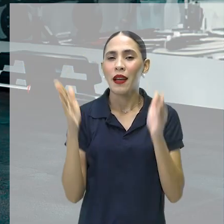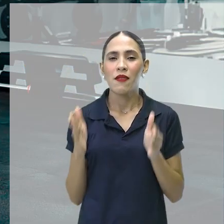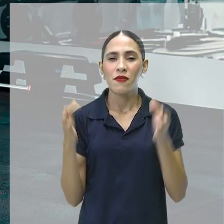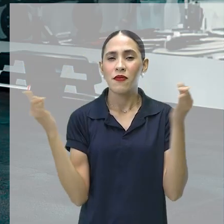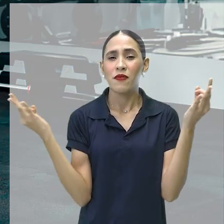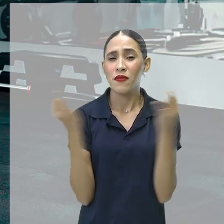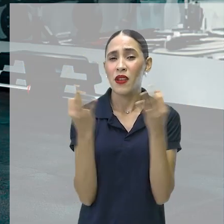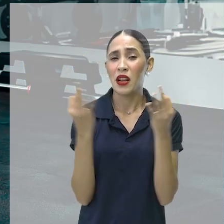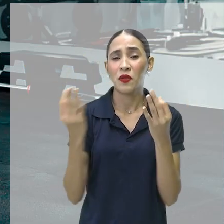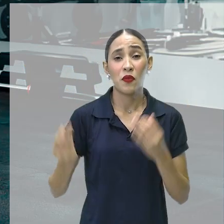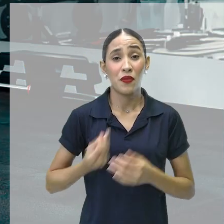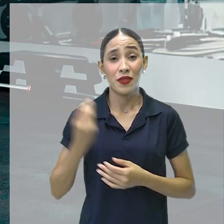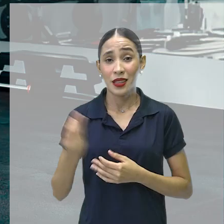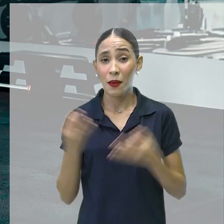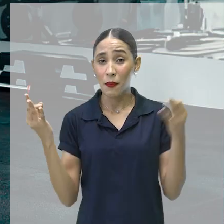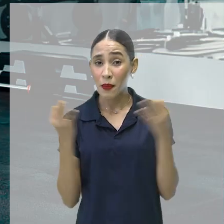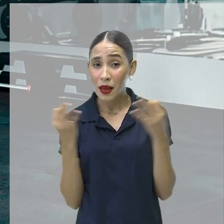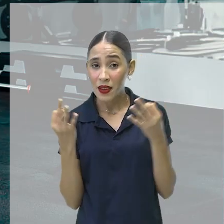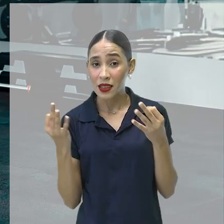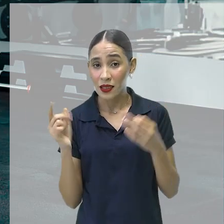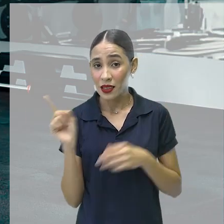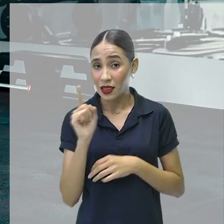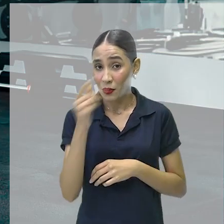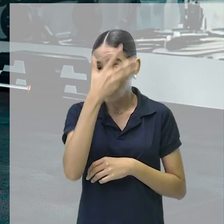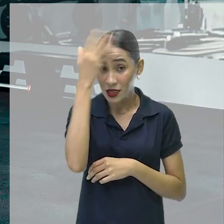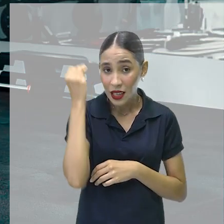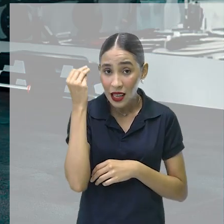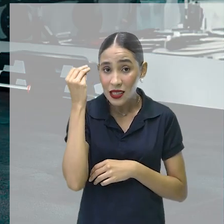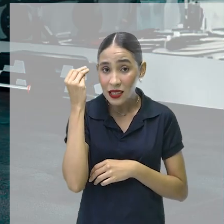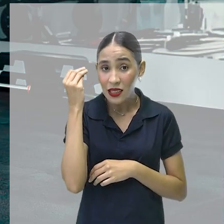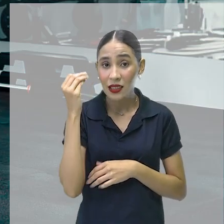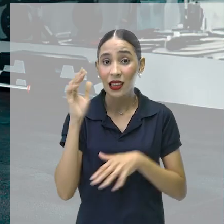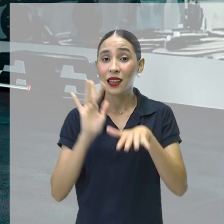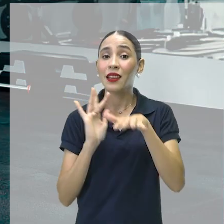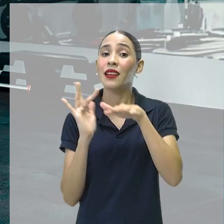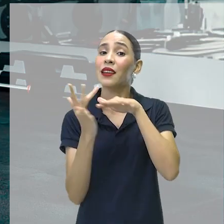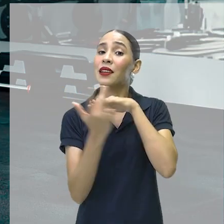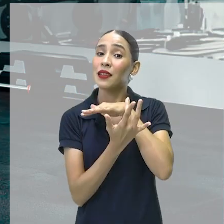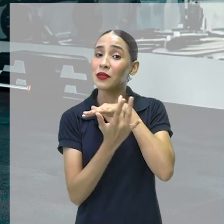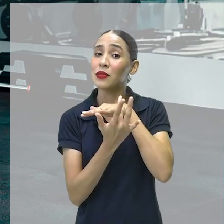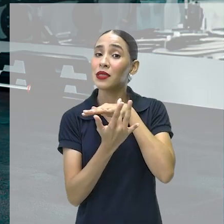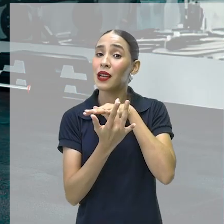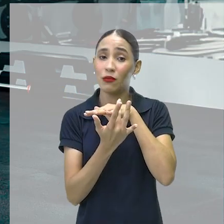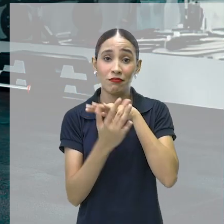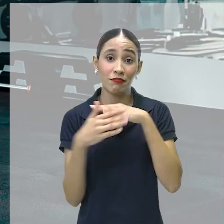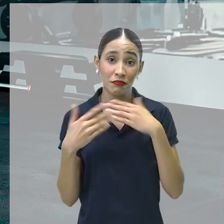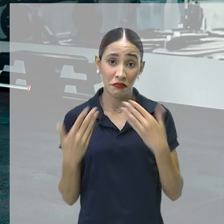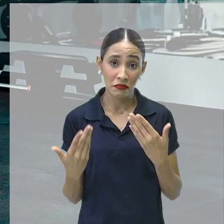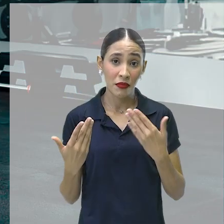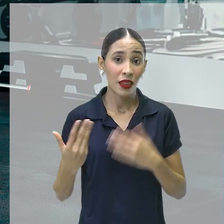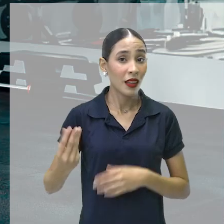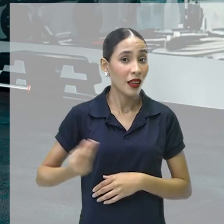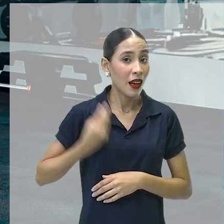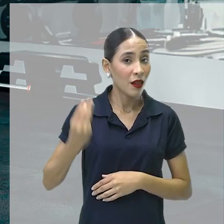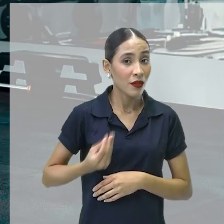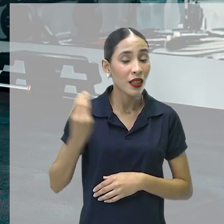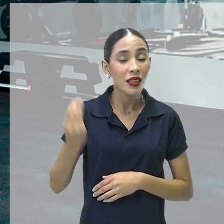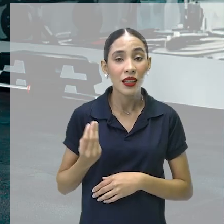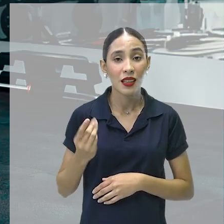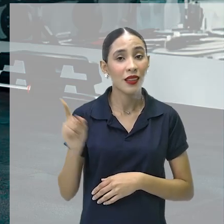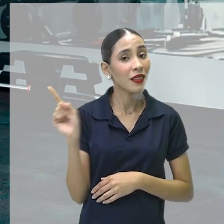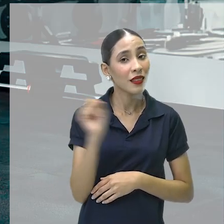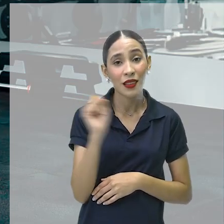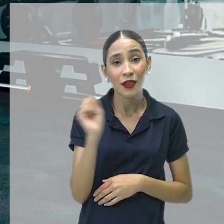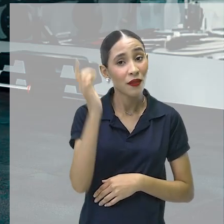perfeitos, com a vida perfeita, mas não esqueçam, redes sociais, tá? A vida, ela